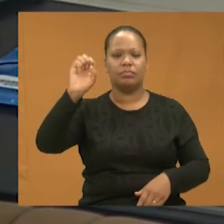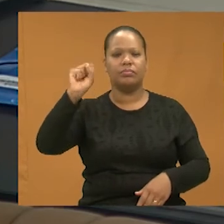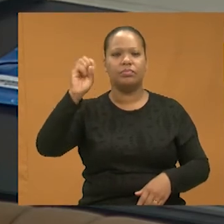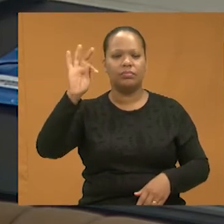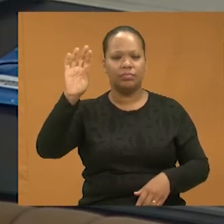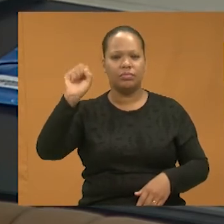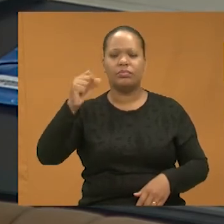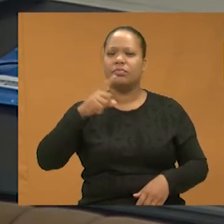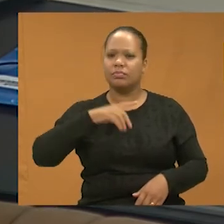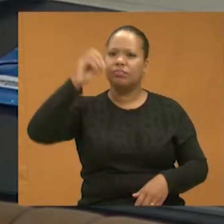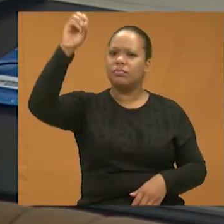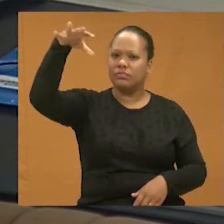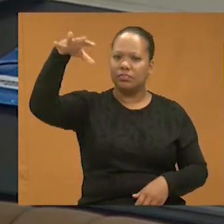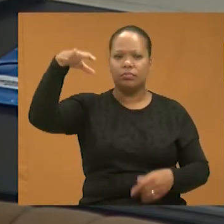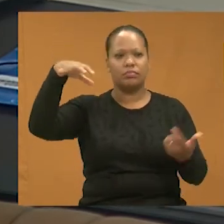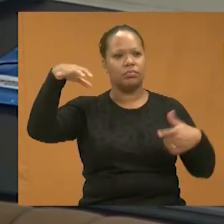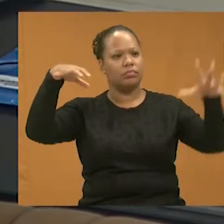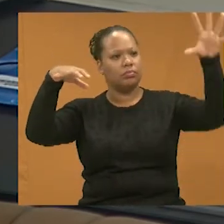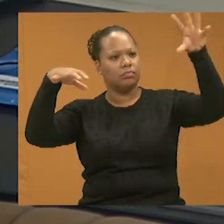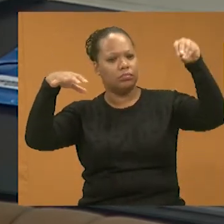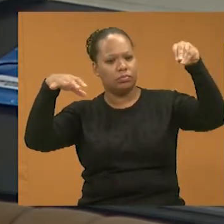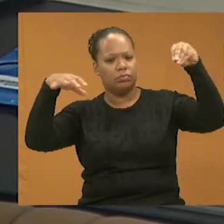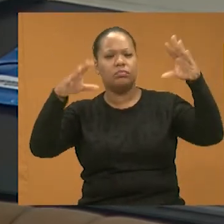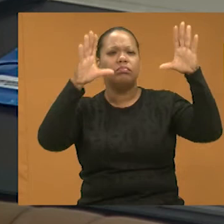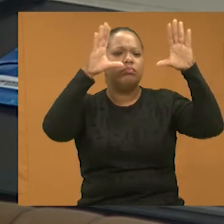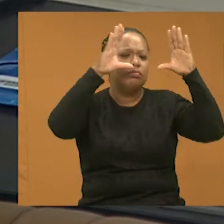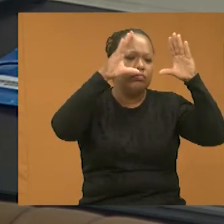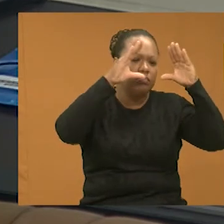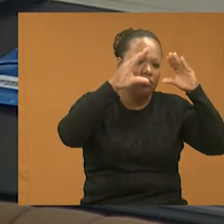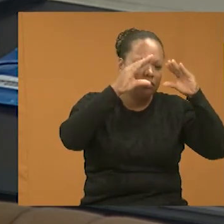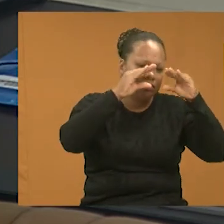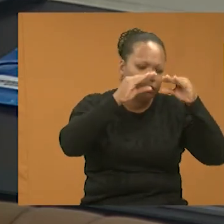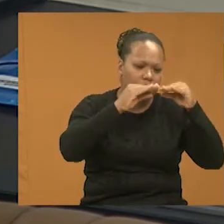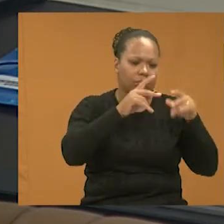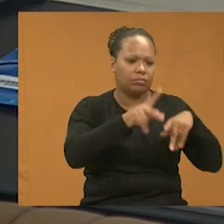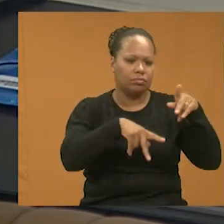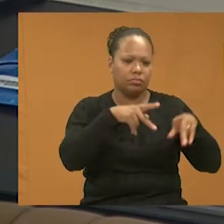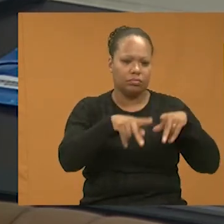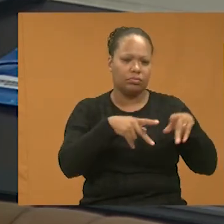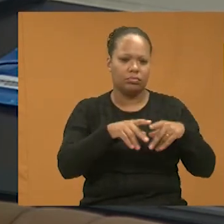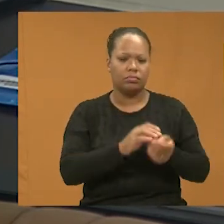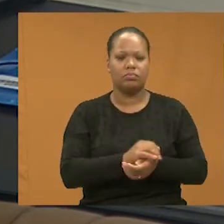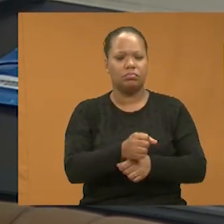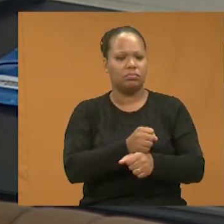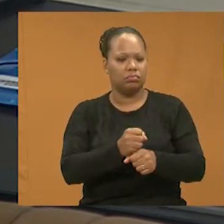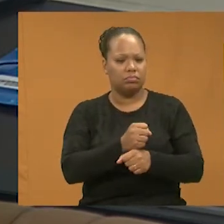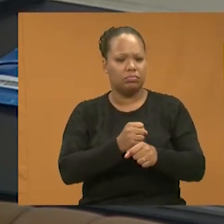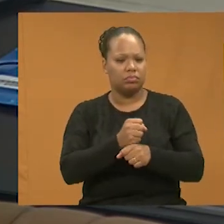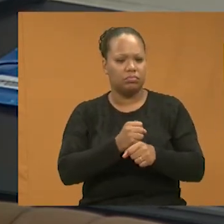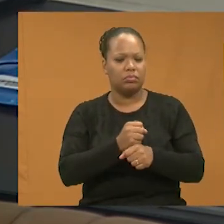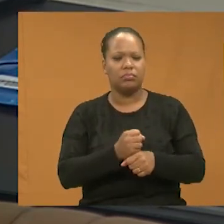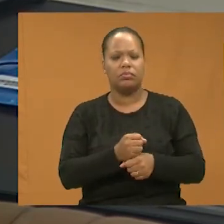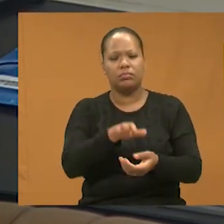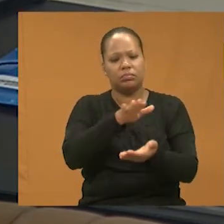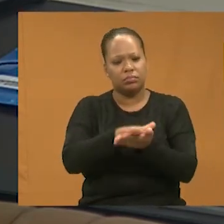um lado e outro não tem. É o maior escuridão para o povo e faz 9 anos que eu estou